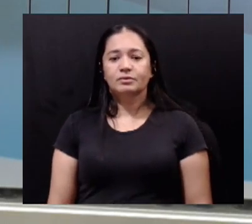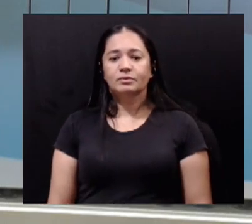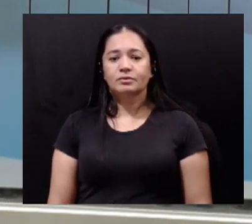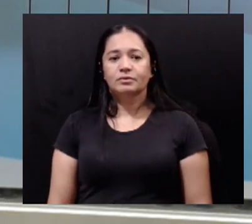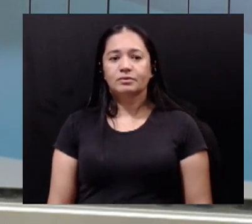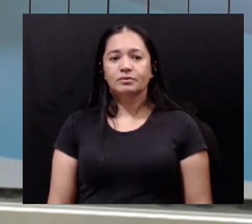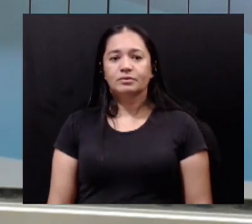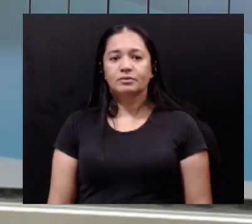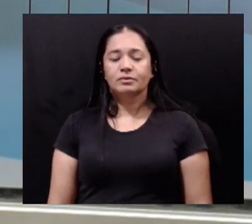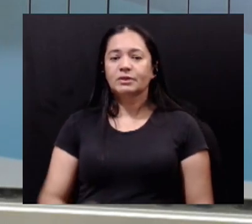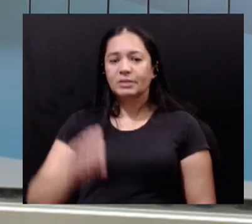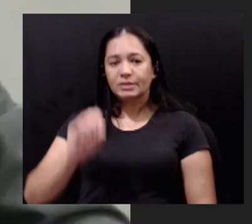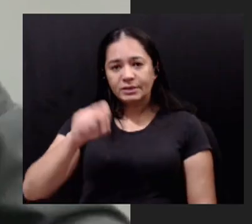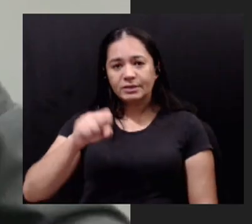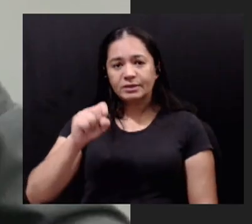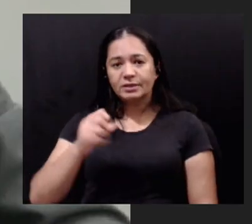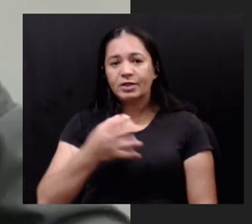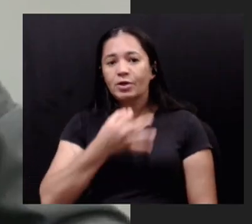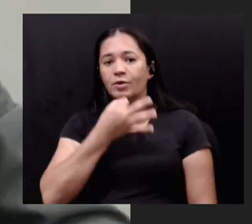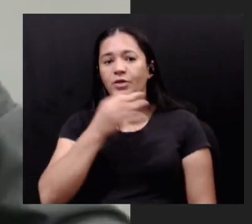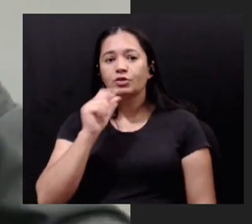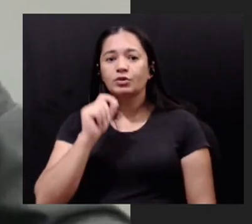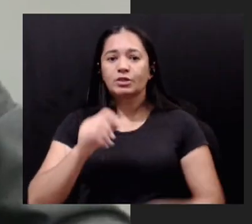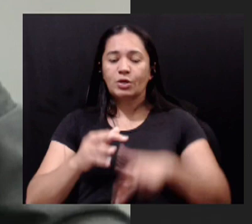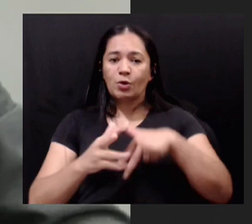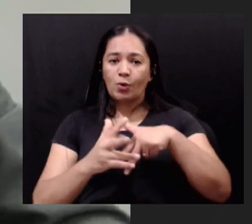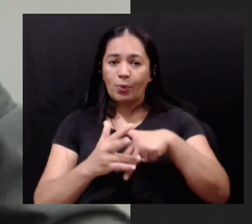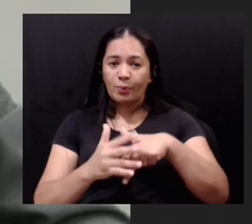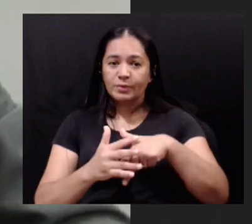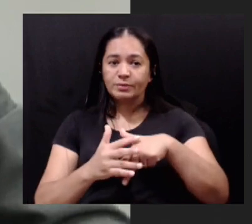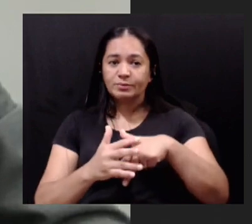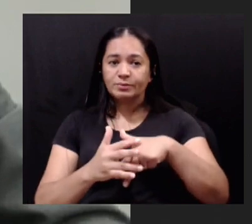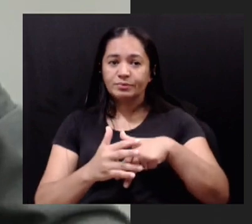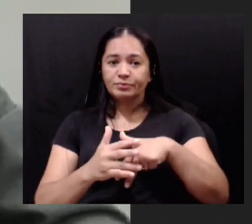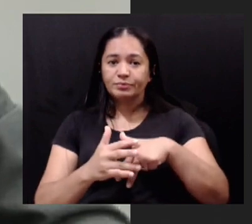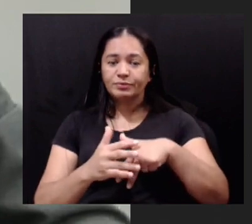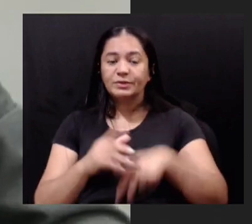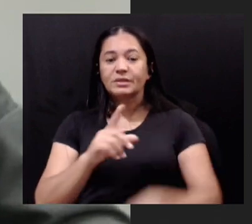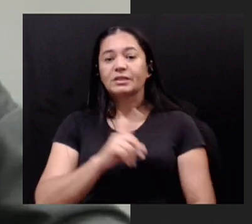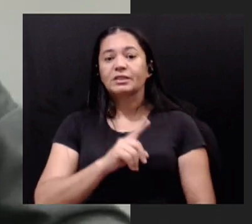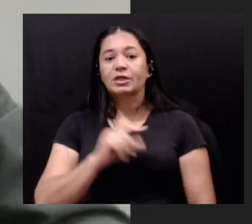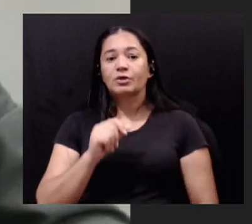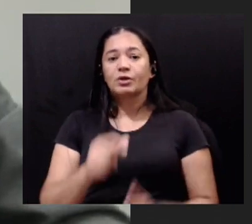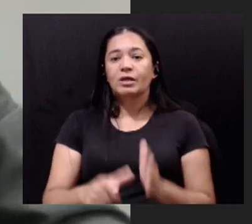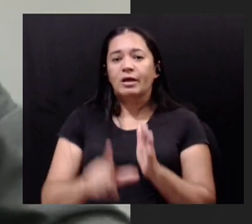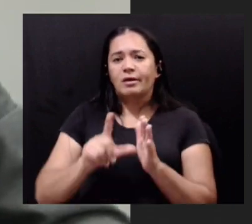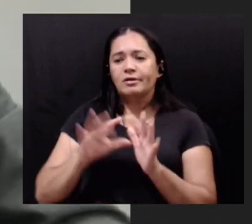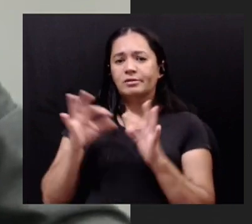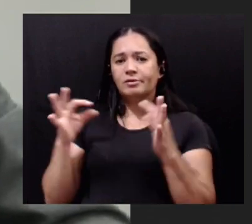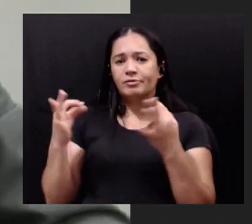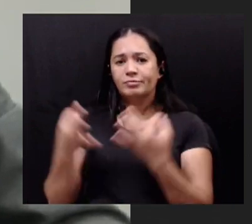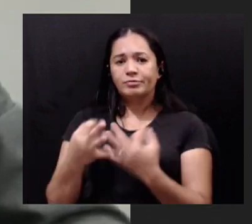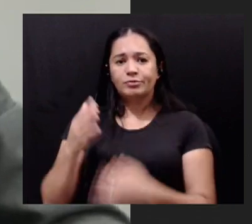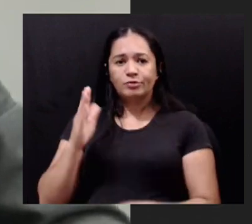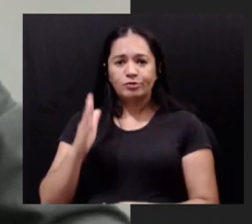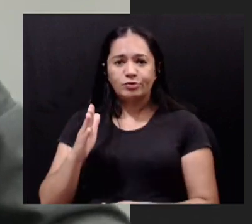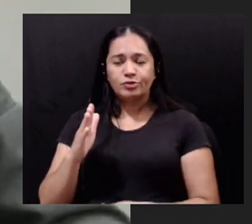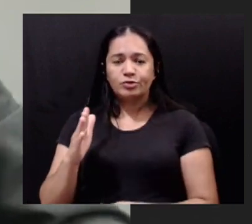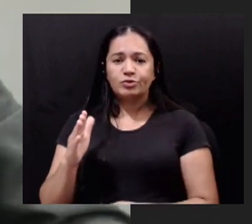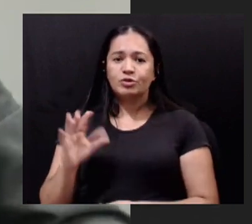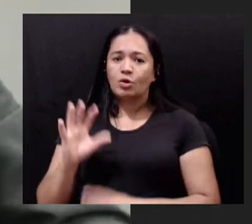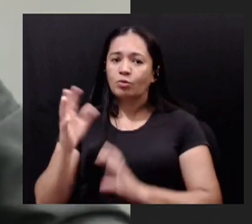Exatamente. Acho que aqueles pacientes onde há um antecedente familiar mais importante, né,